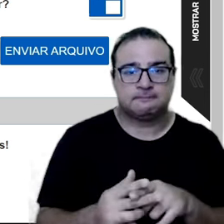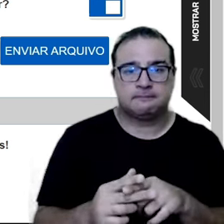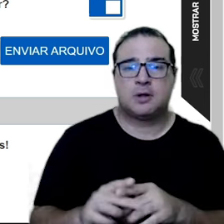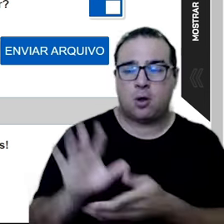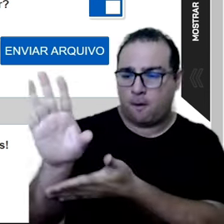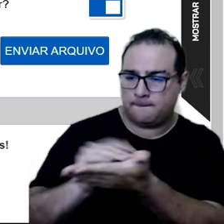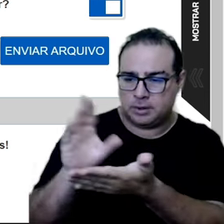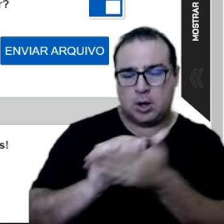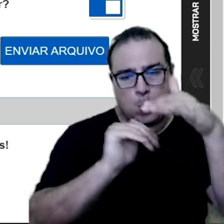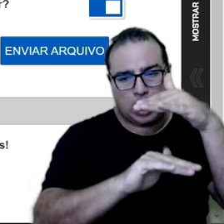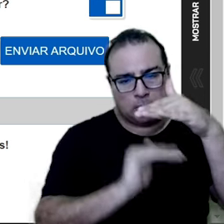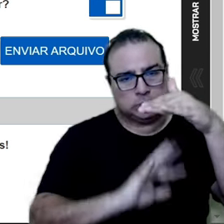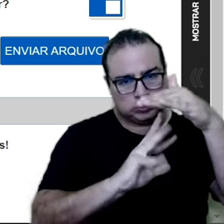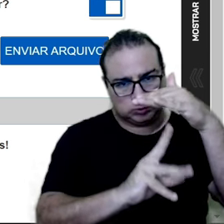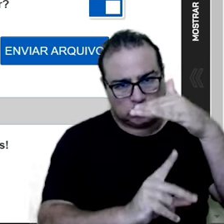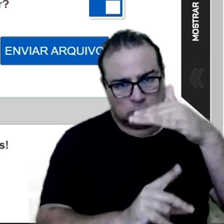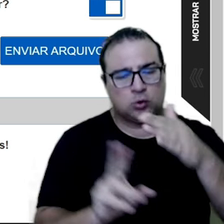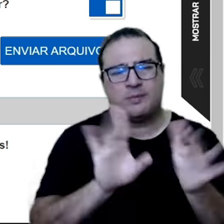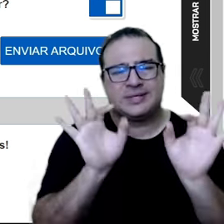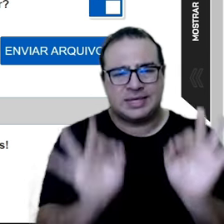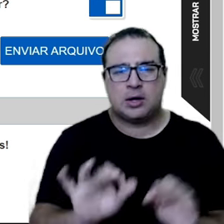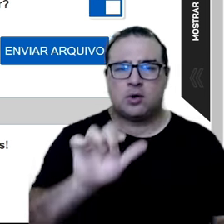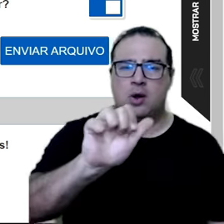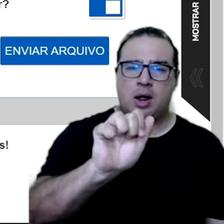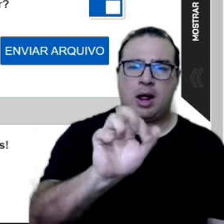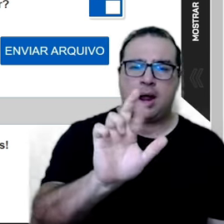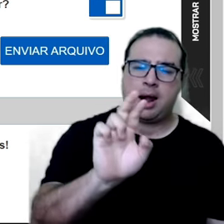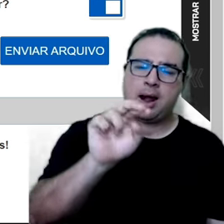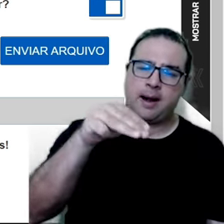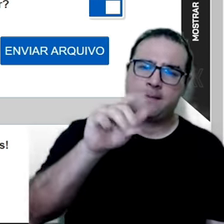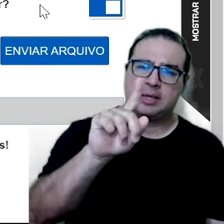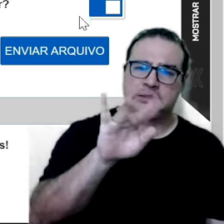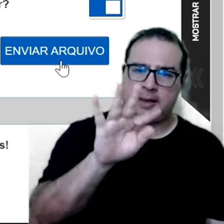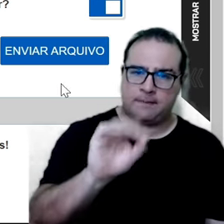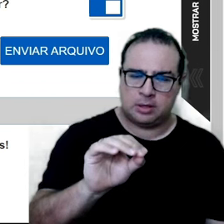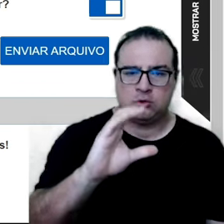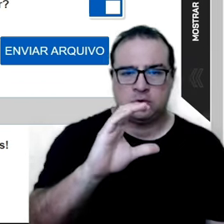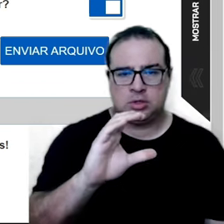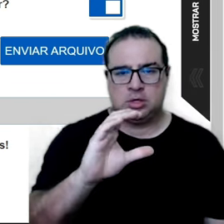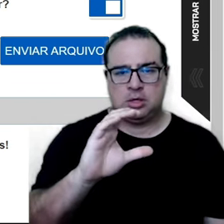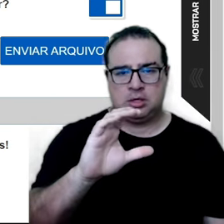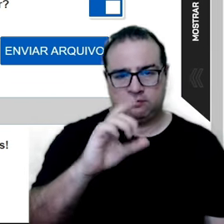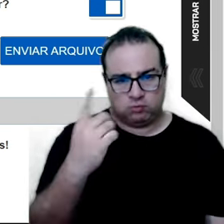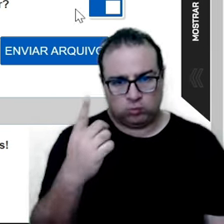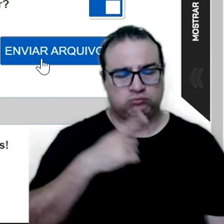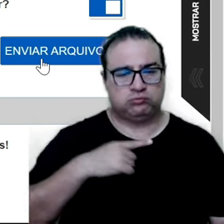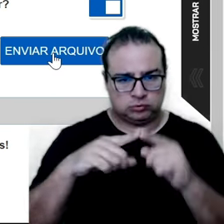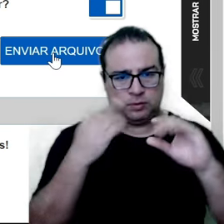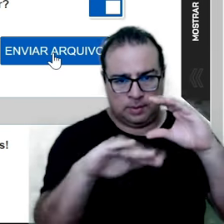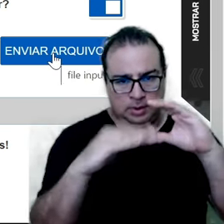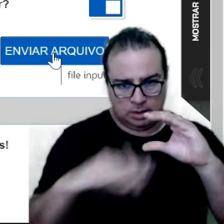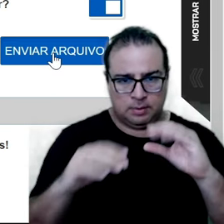importação o armazenamento né Aliás o termo correto aqui do certificado A1 né a gente aqui vai clicar